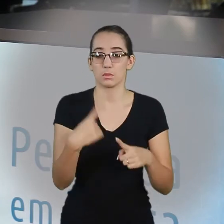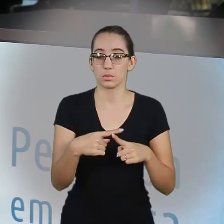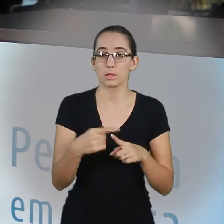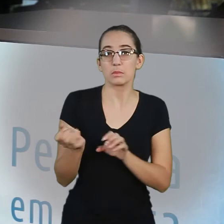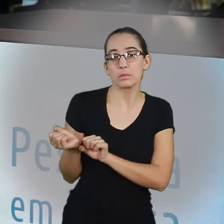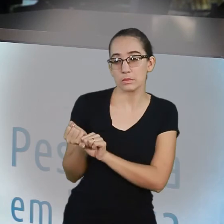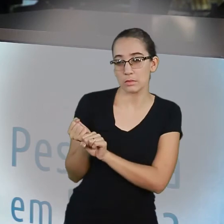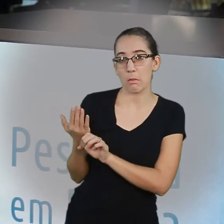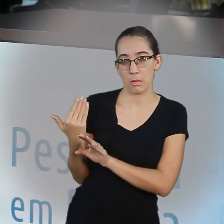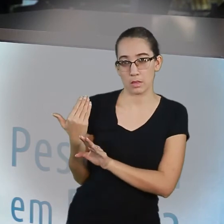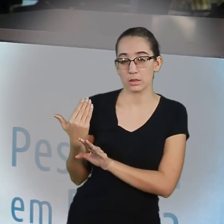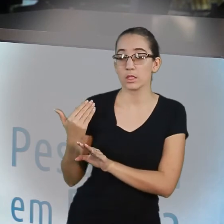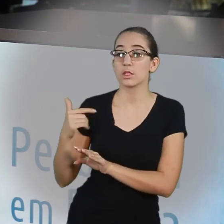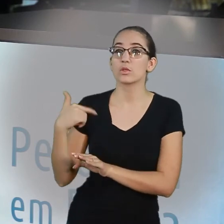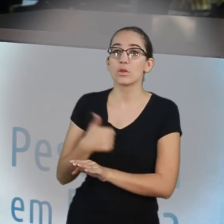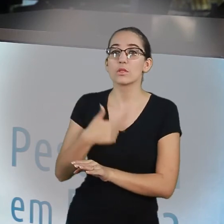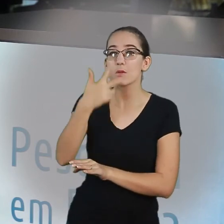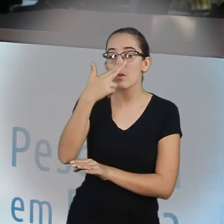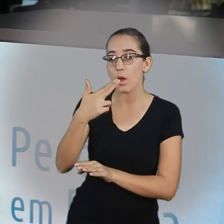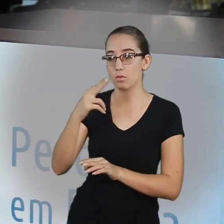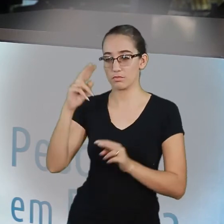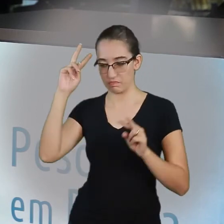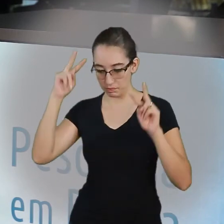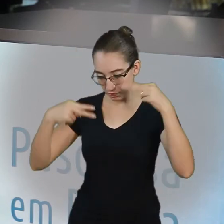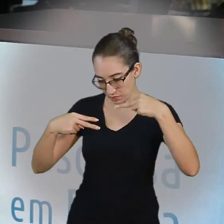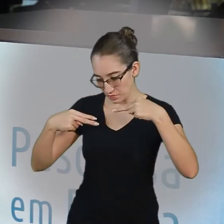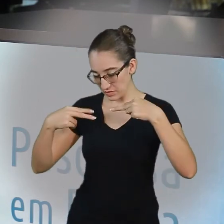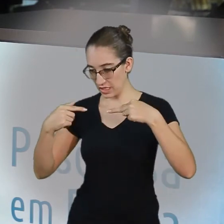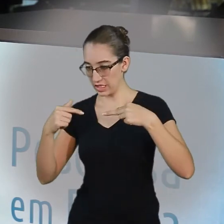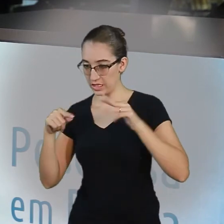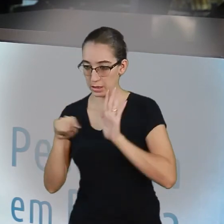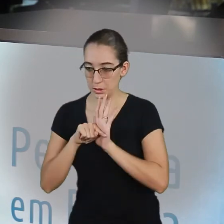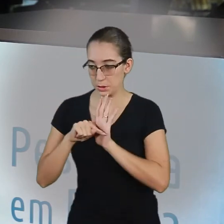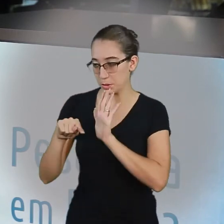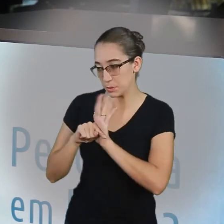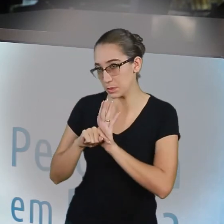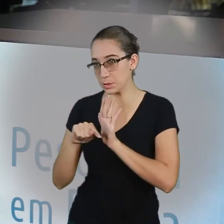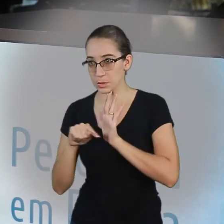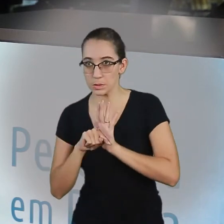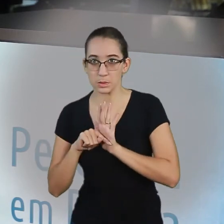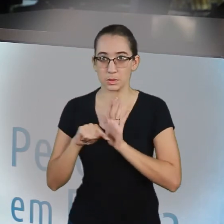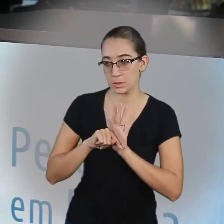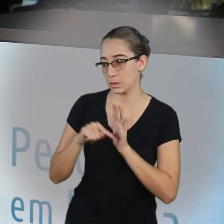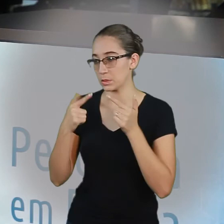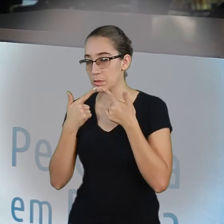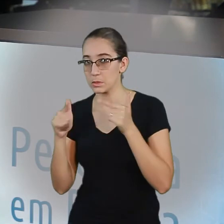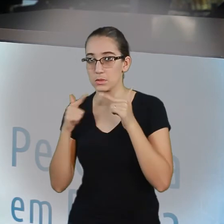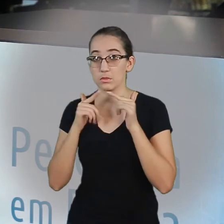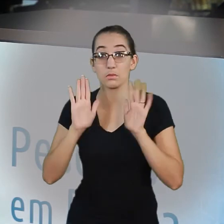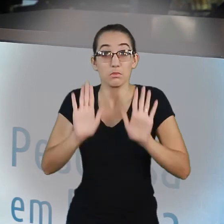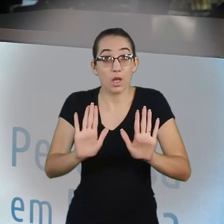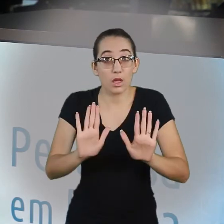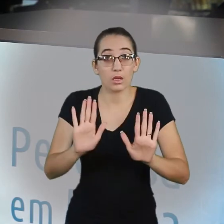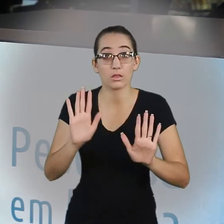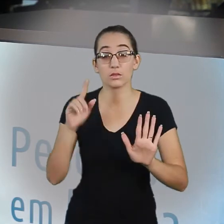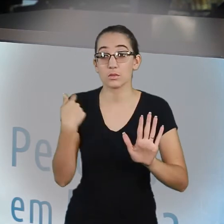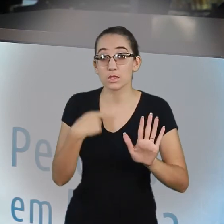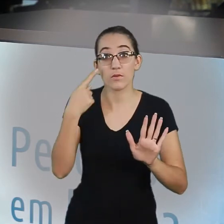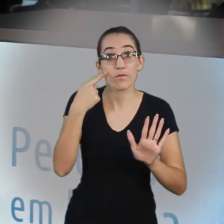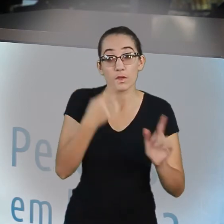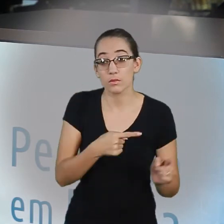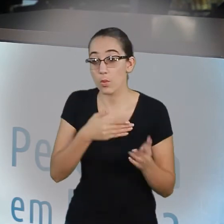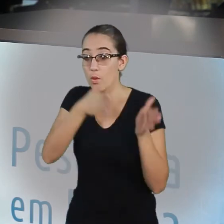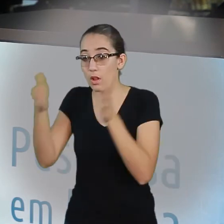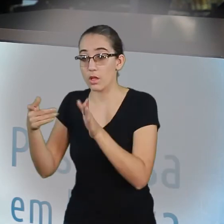na autocrítica, muitas vezes injusta conosco. Nós temos no Rio Grande do Sul mais de 10% da produção científica de qualidade do